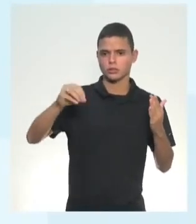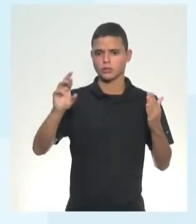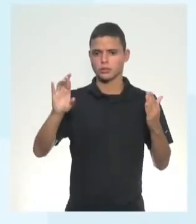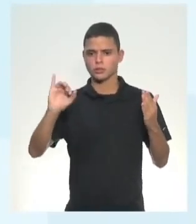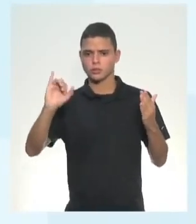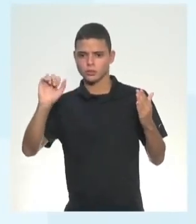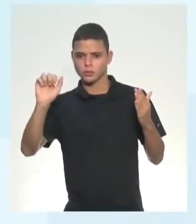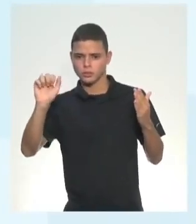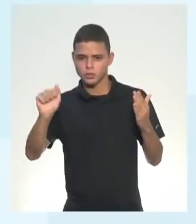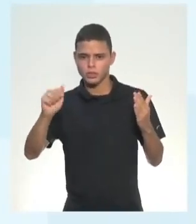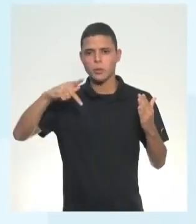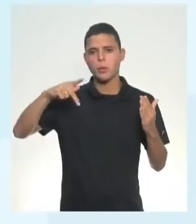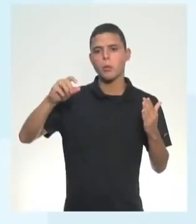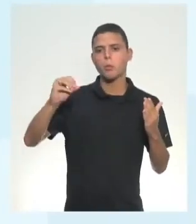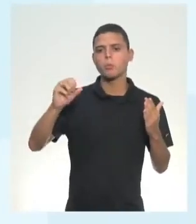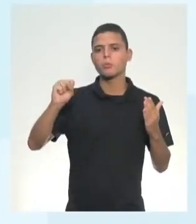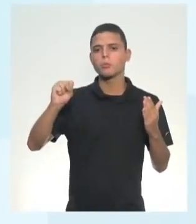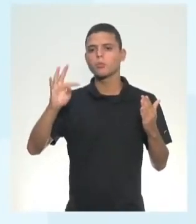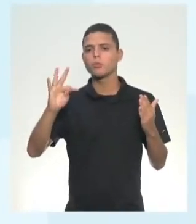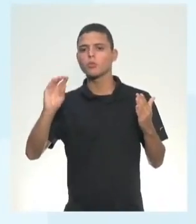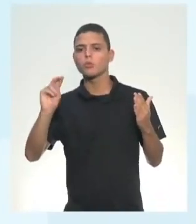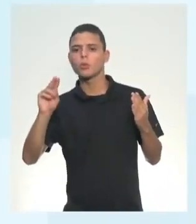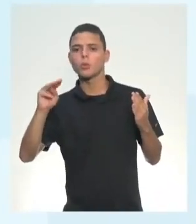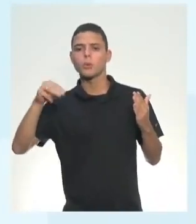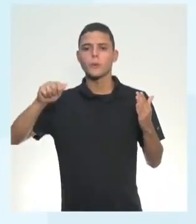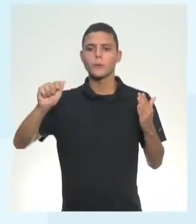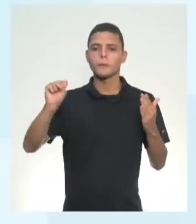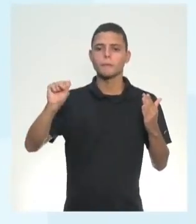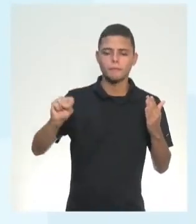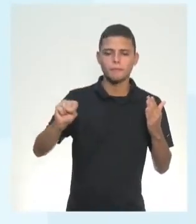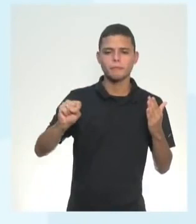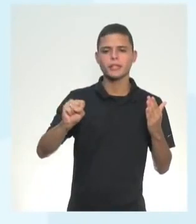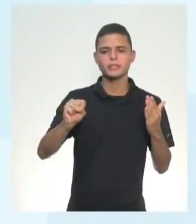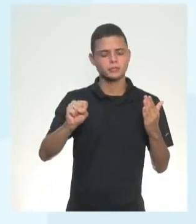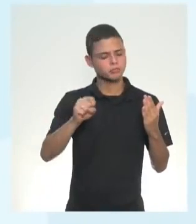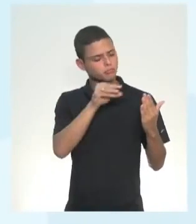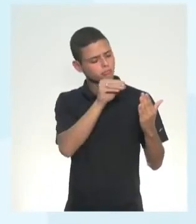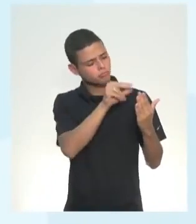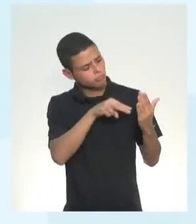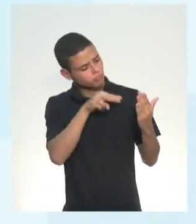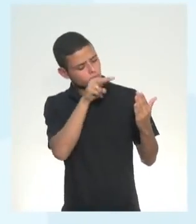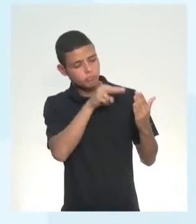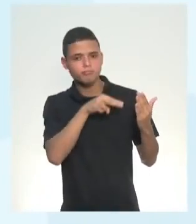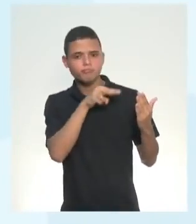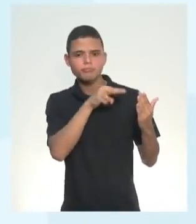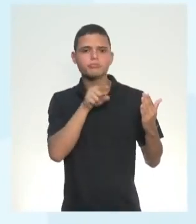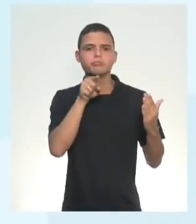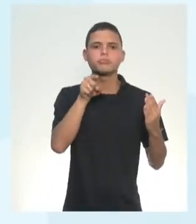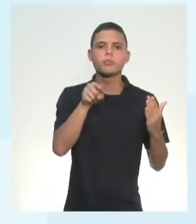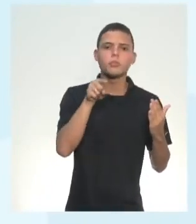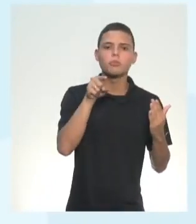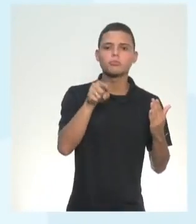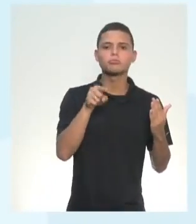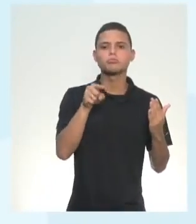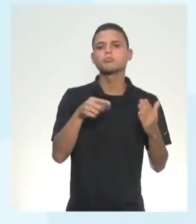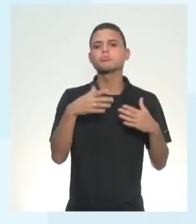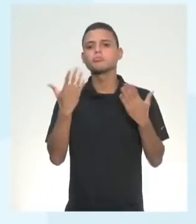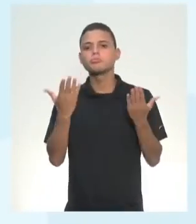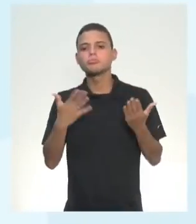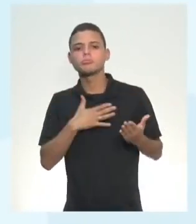a gente volta para o realismo rapidinho. Eu vou dar aí 30 segundos, gente, porque eu acho que não vai